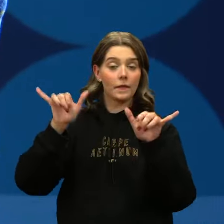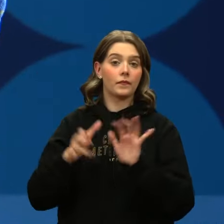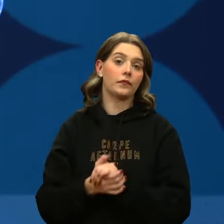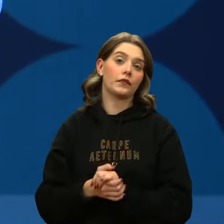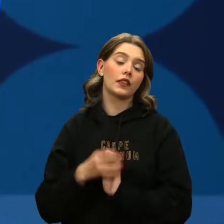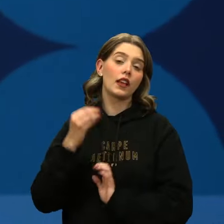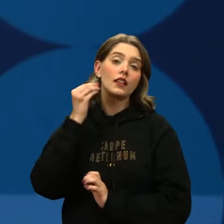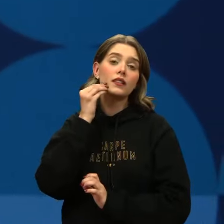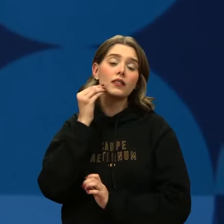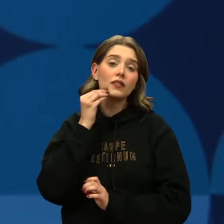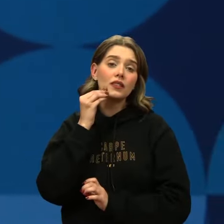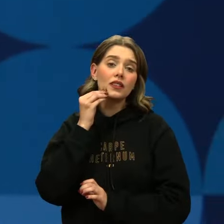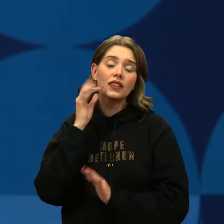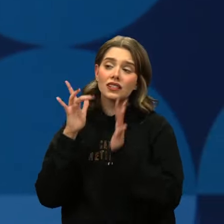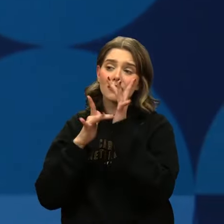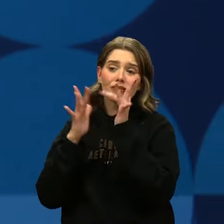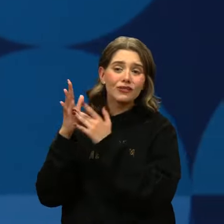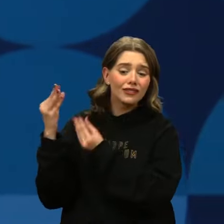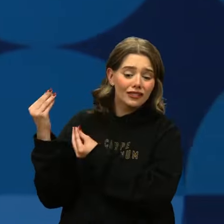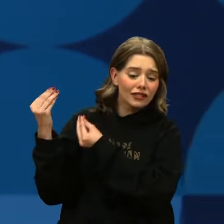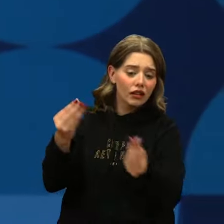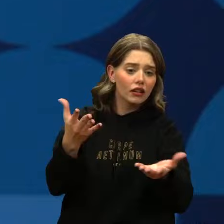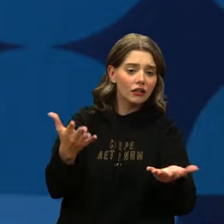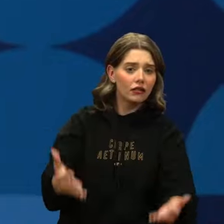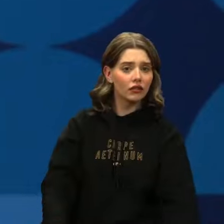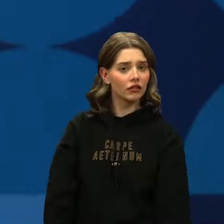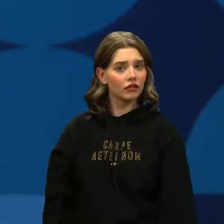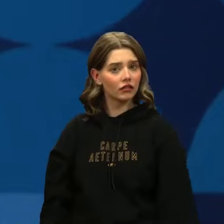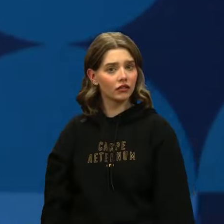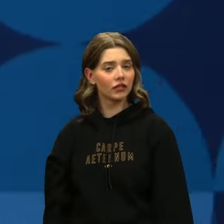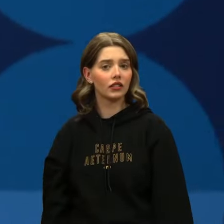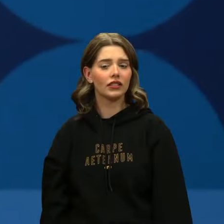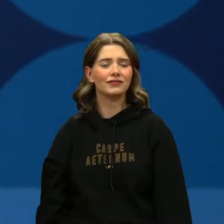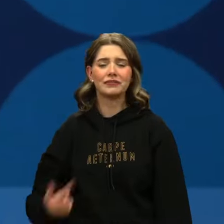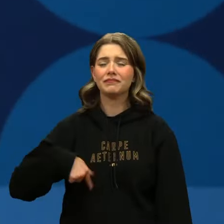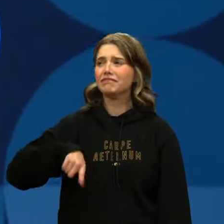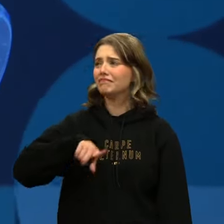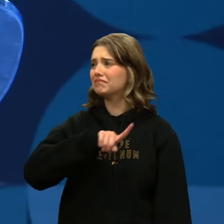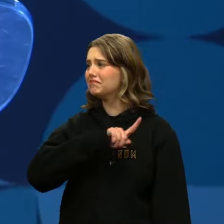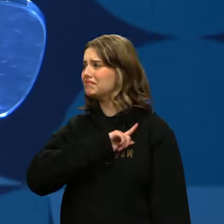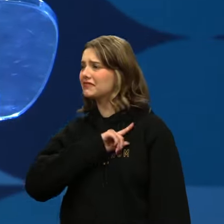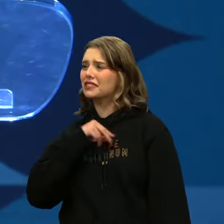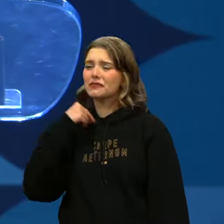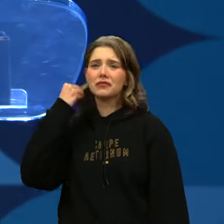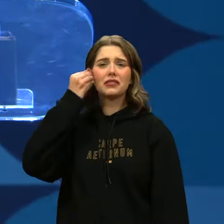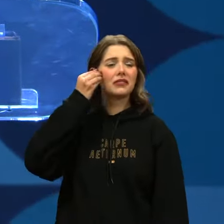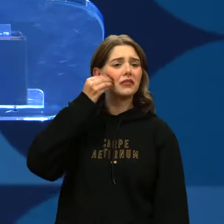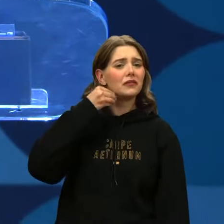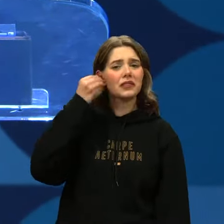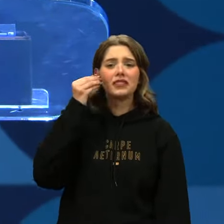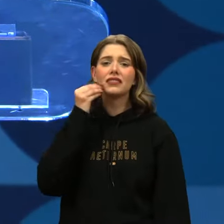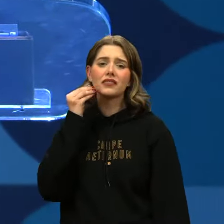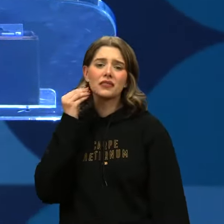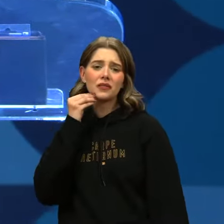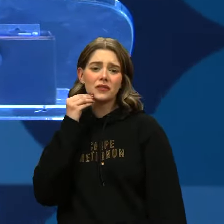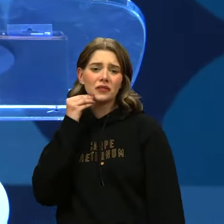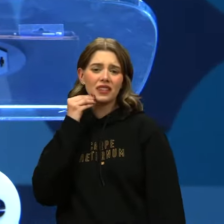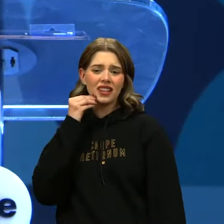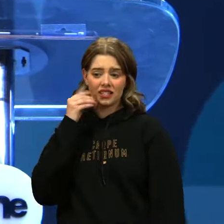foi aberta por Jesus. Sabe por que muitas vezes nós não aproveitamos as oportunidades que Jesus está nos dando,